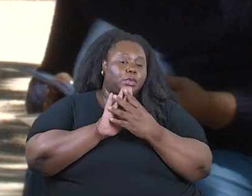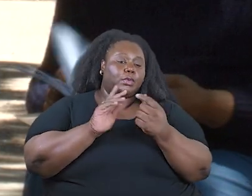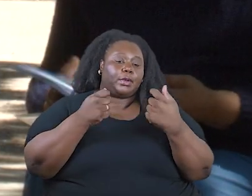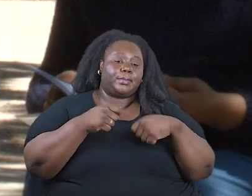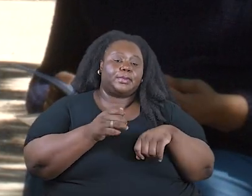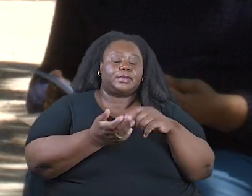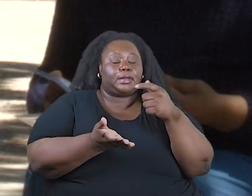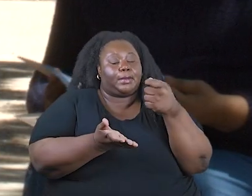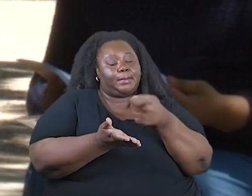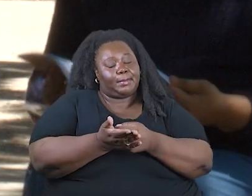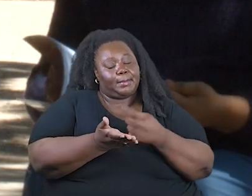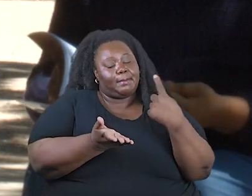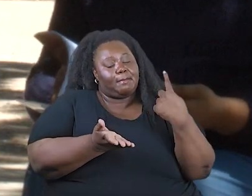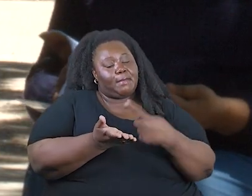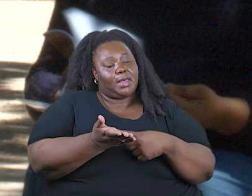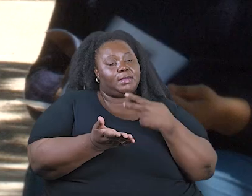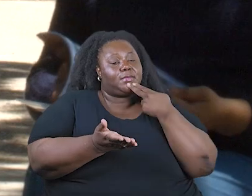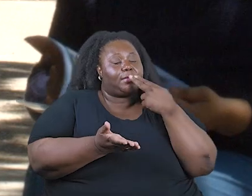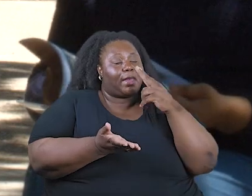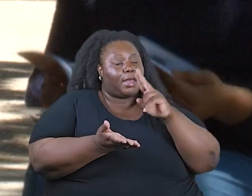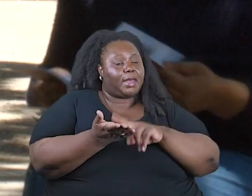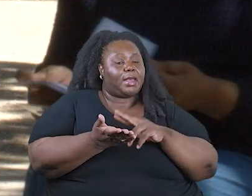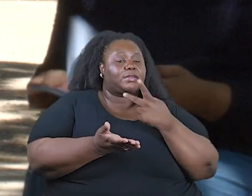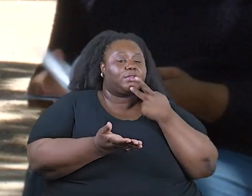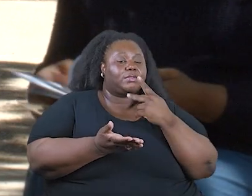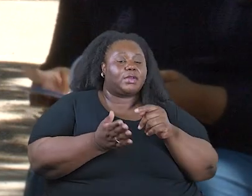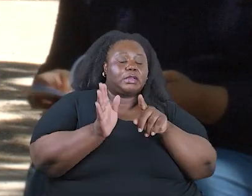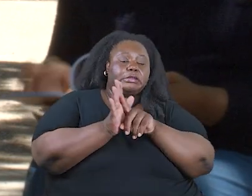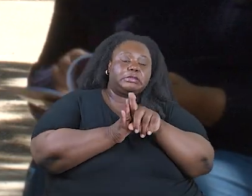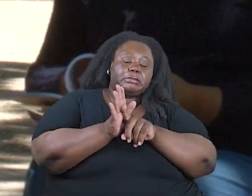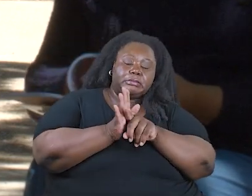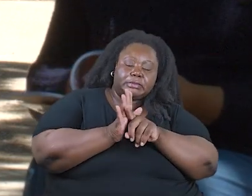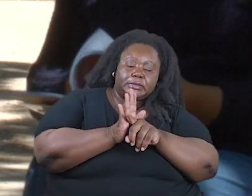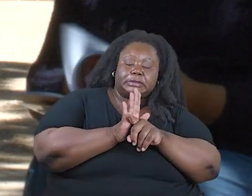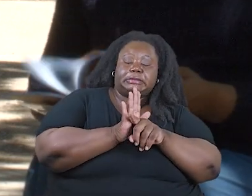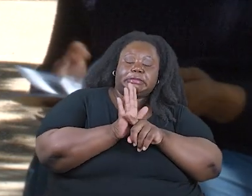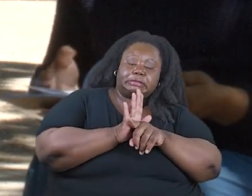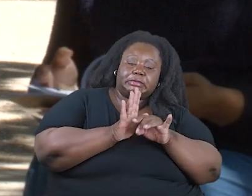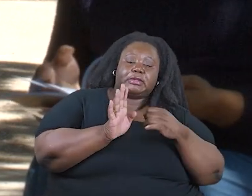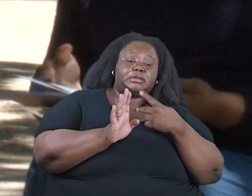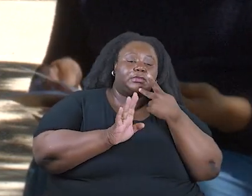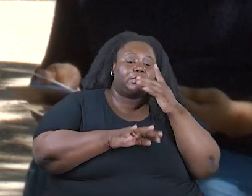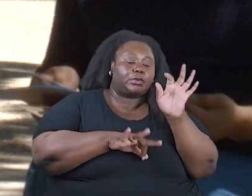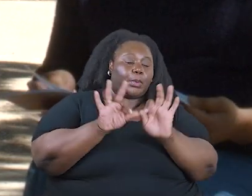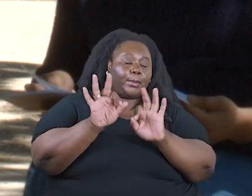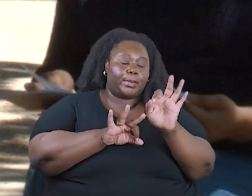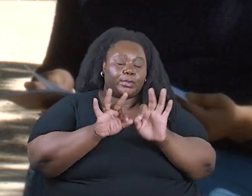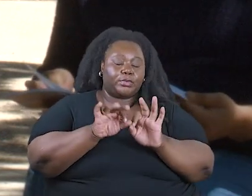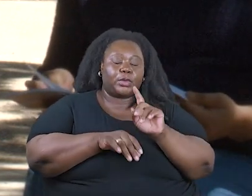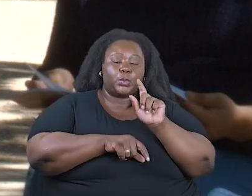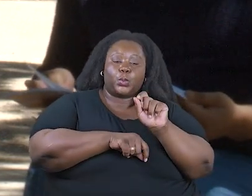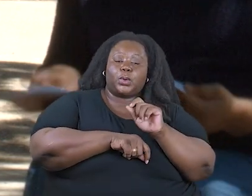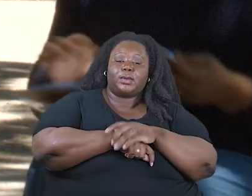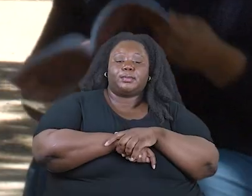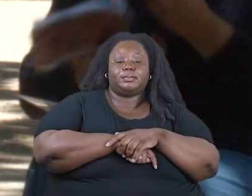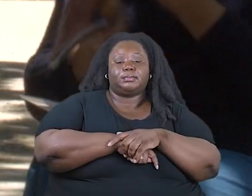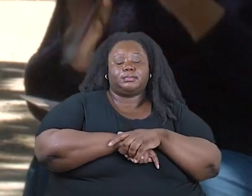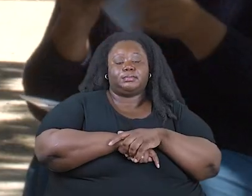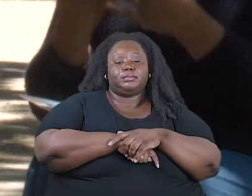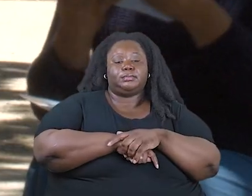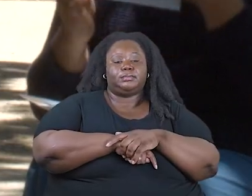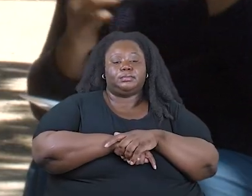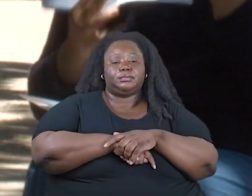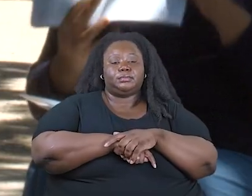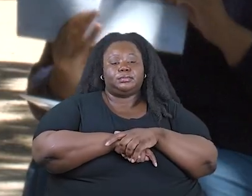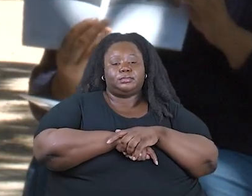que agendar, tem que ter uma carta dizendo: eu sou pesquisador não sei da onde, estou com um projeto não sei o quê, né? E